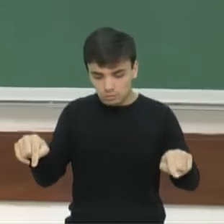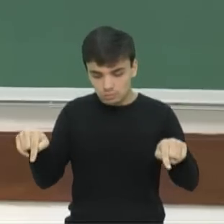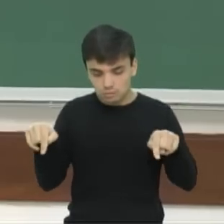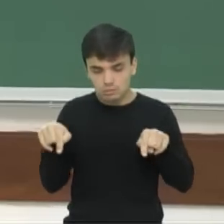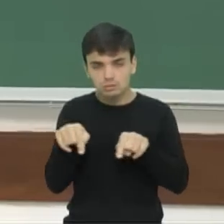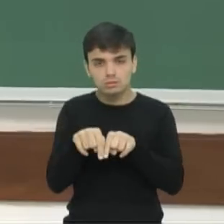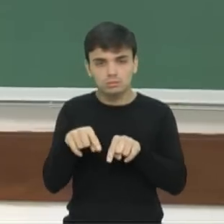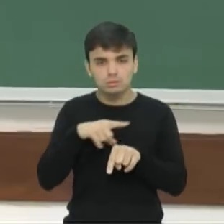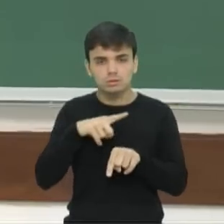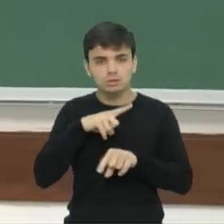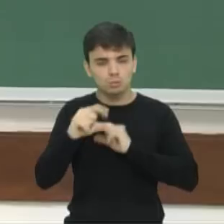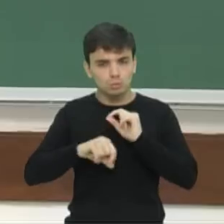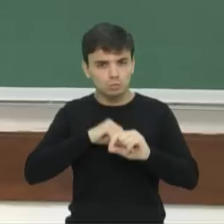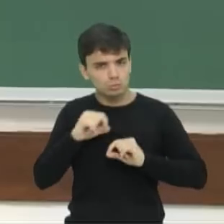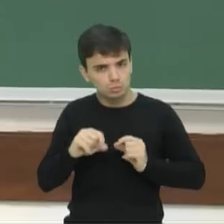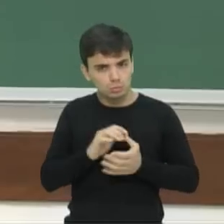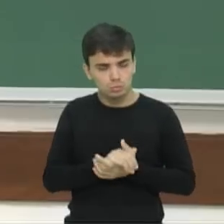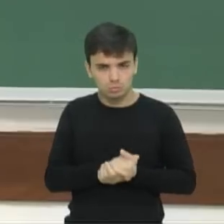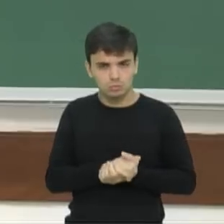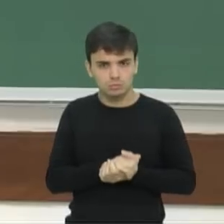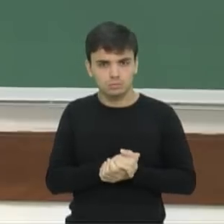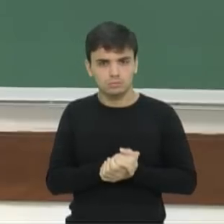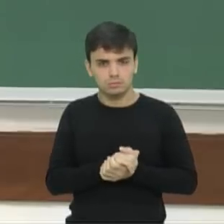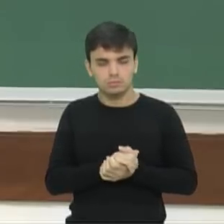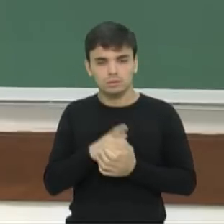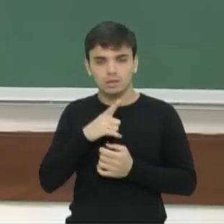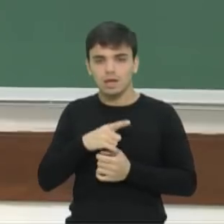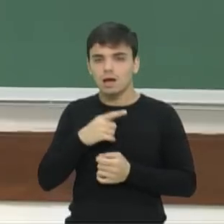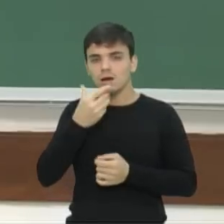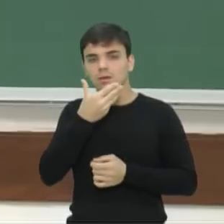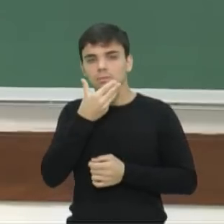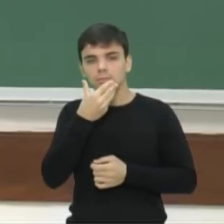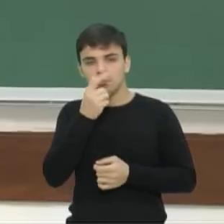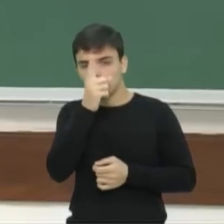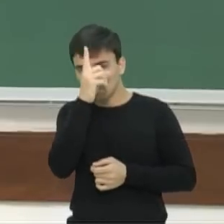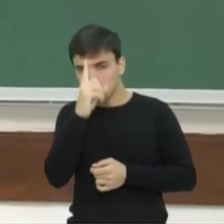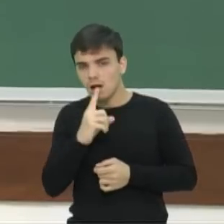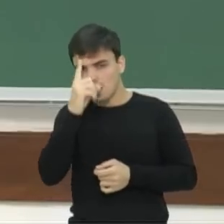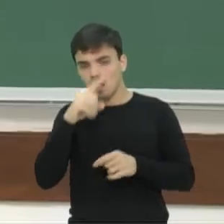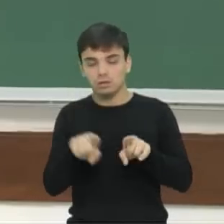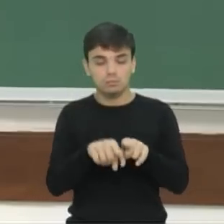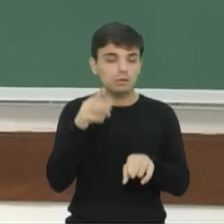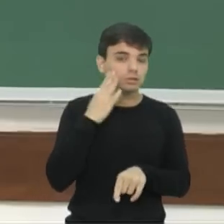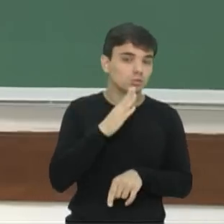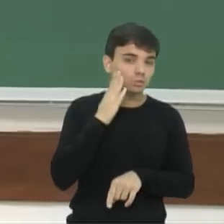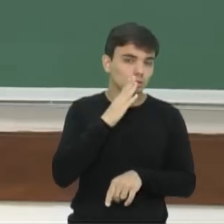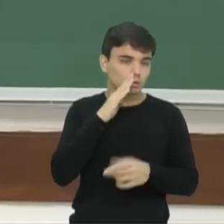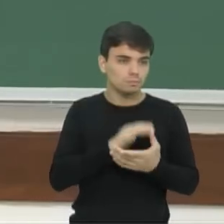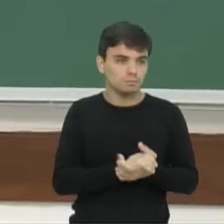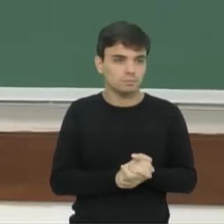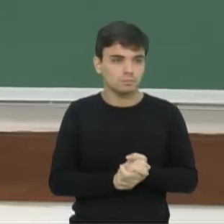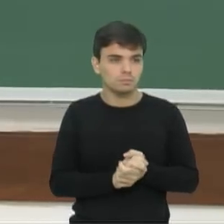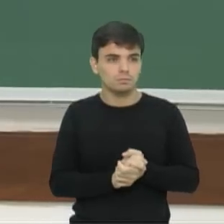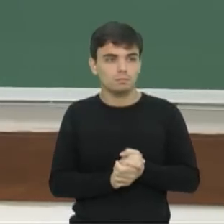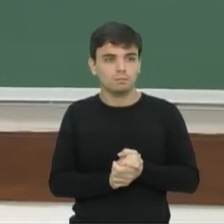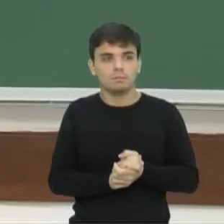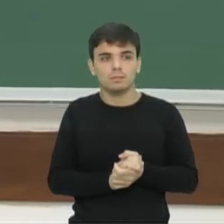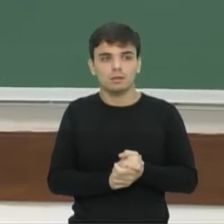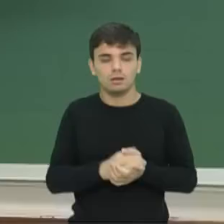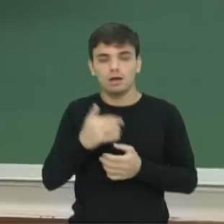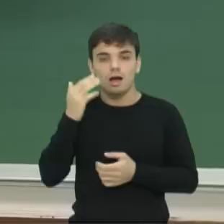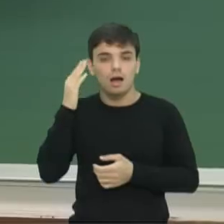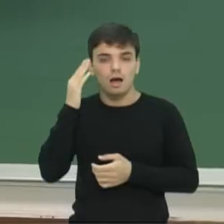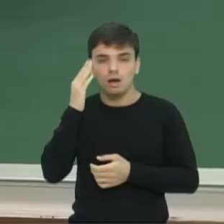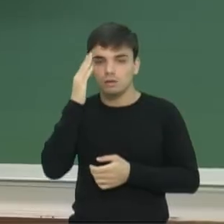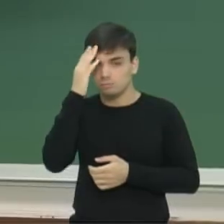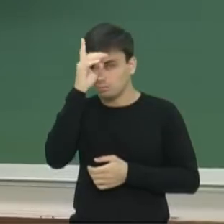de demarcações. Então, como vocês viram lá, tinha a parte amarela e a parte azul, né? Então, a parte amarela é a parte de